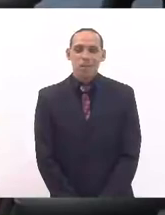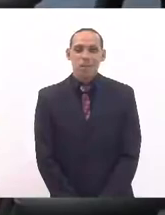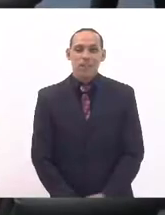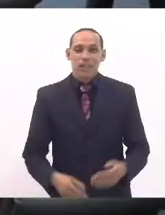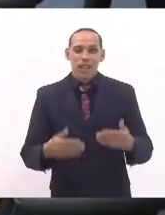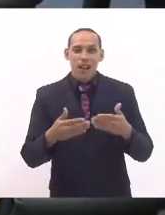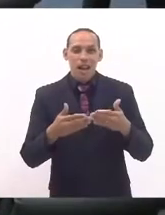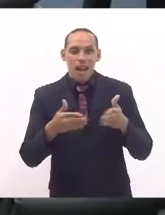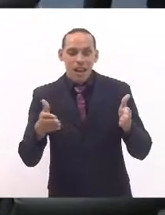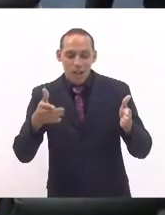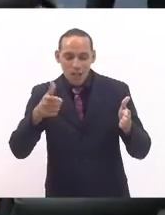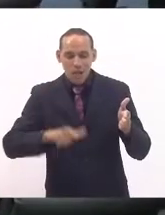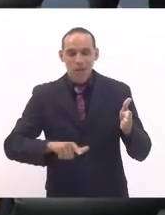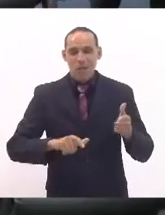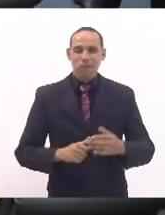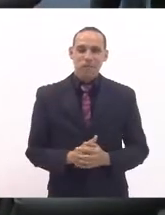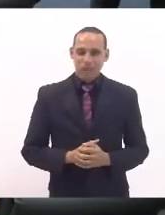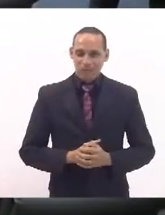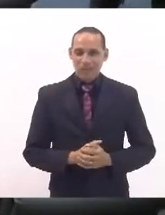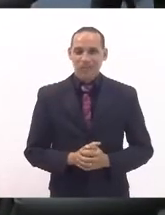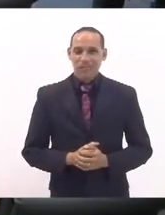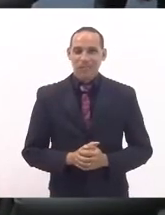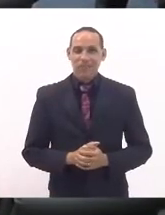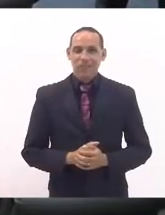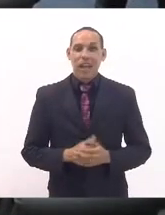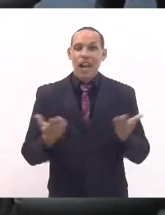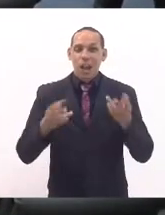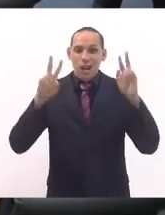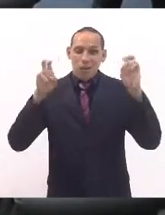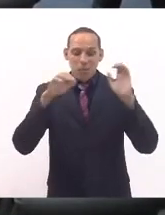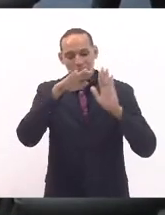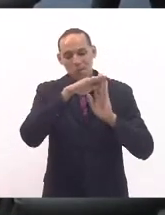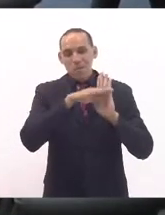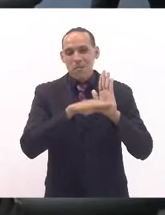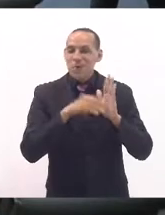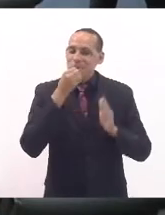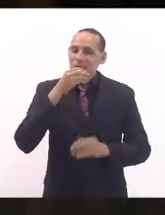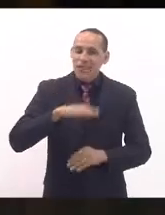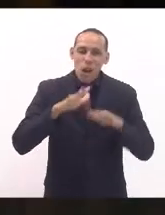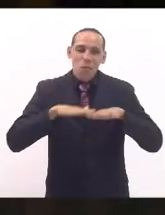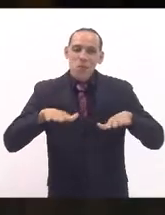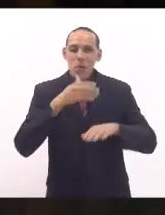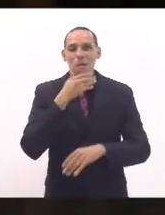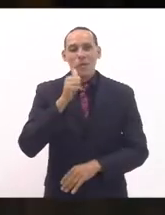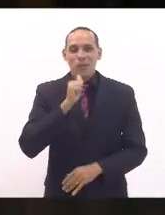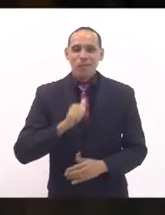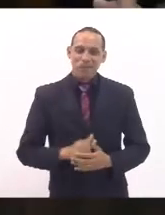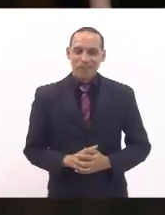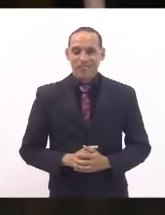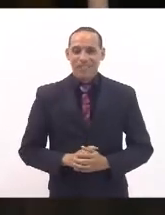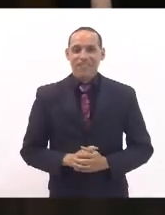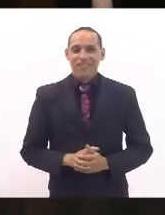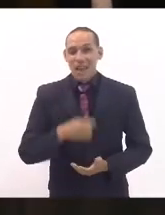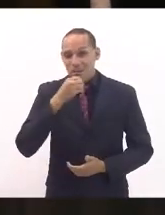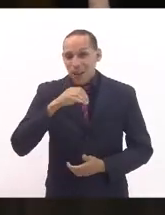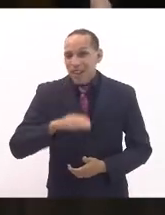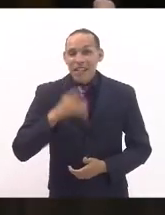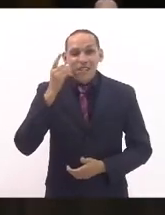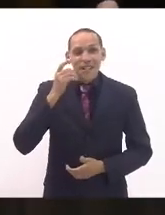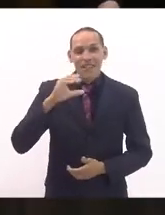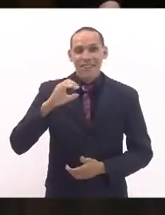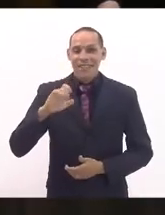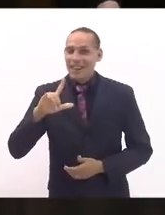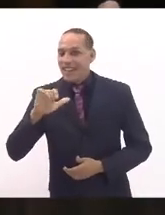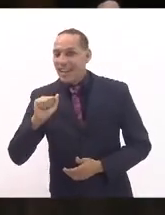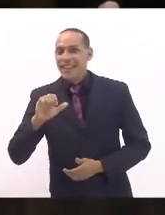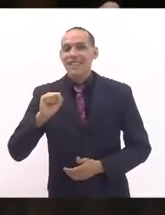Está reaberta a sessão. Passa-se a ordem do dia. Boa tarde a todas e todos. Boa tarde, deputada Célia,